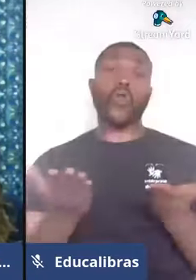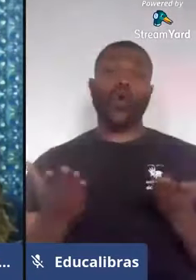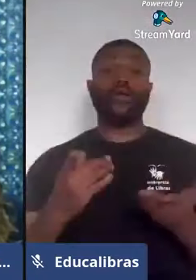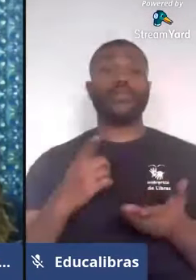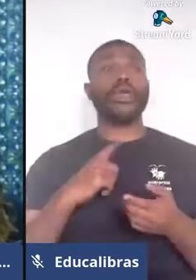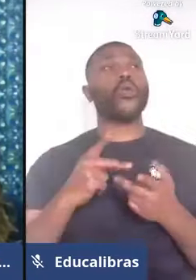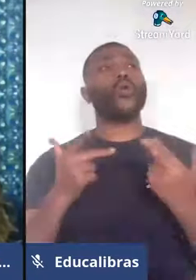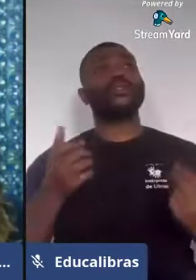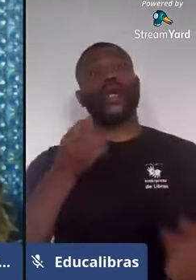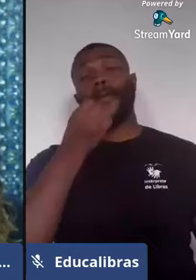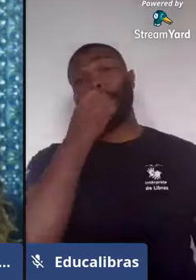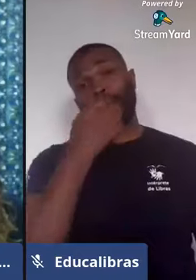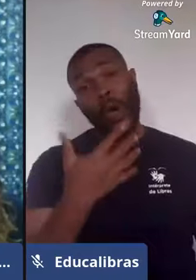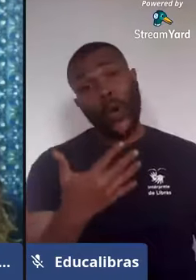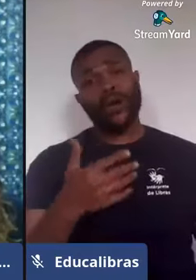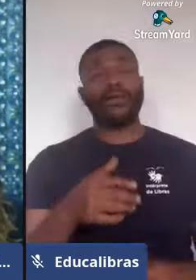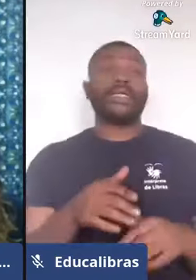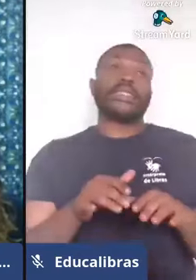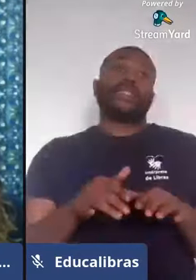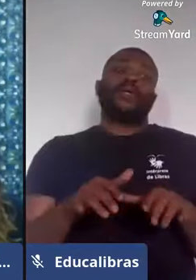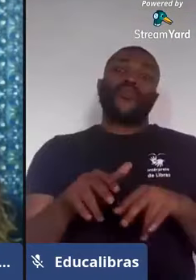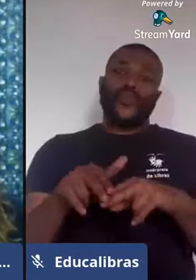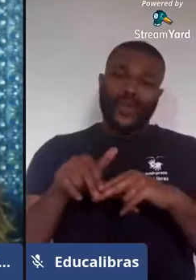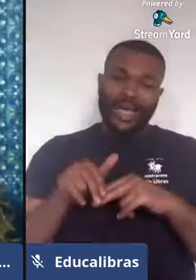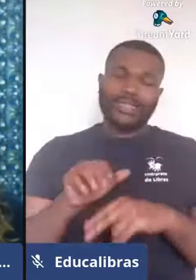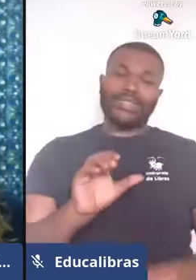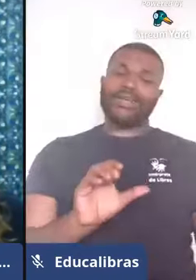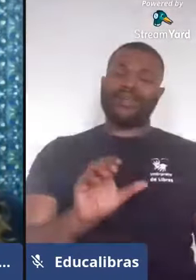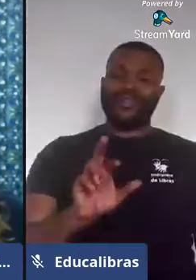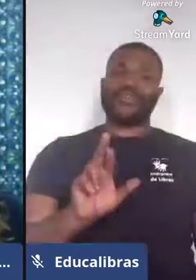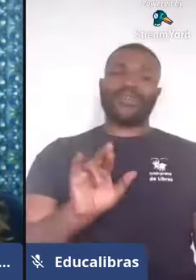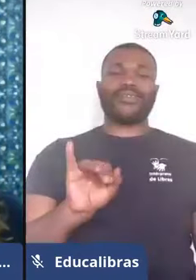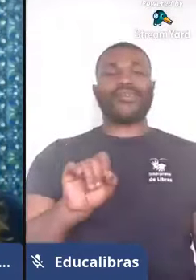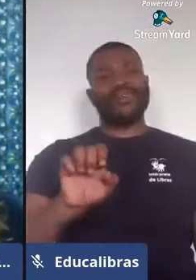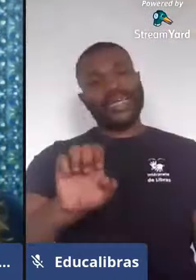boas aí, apesar da crise de ser feito assim, de um